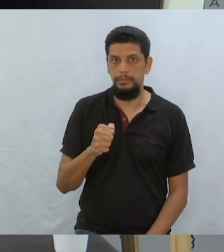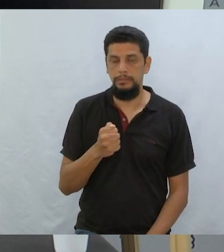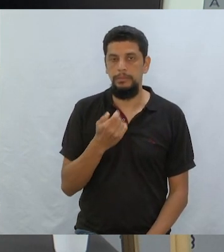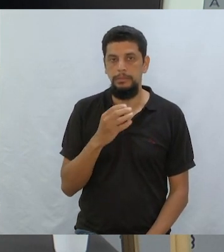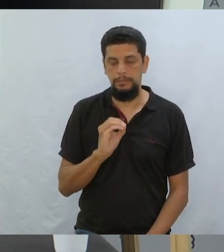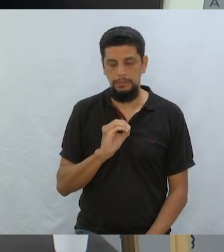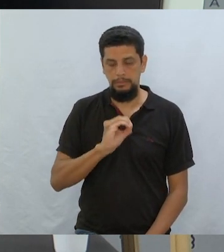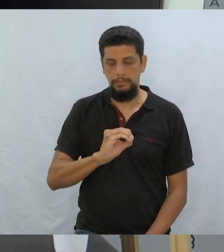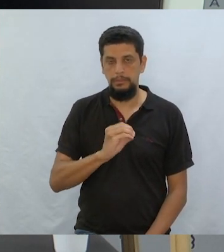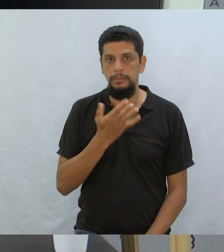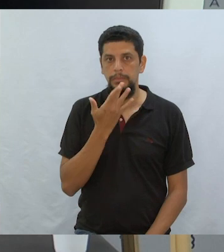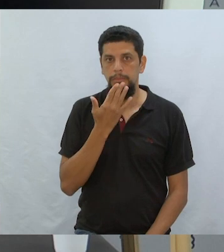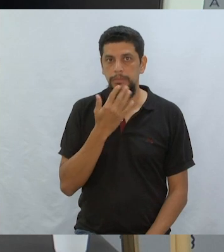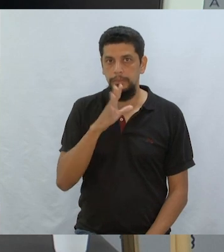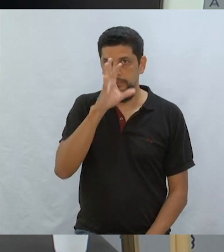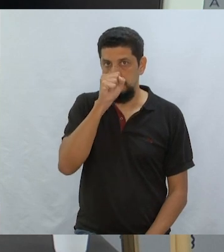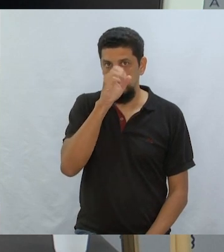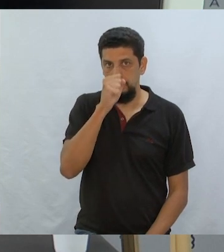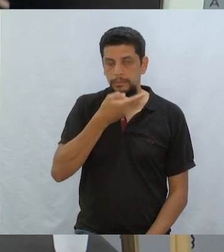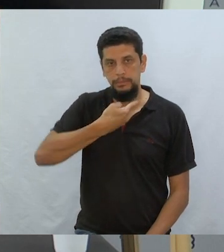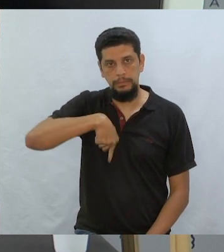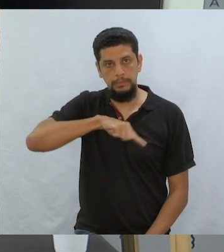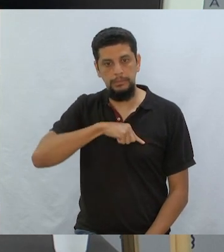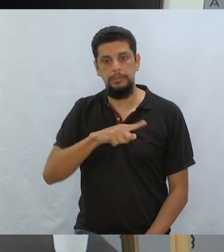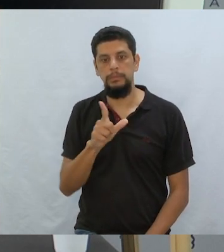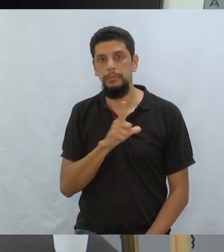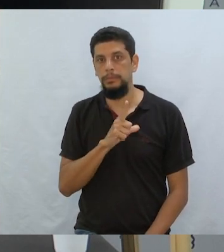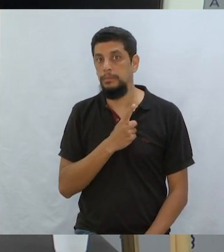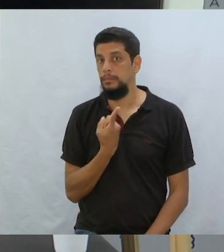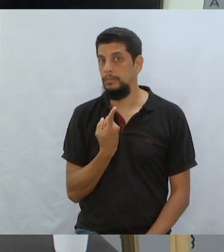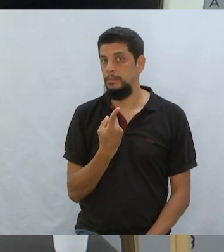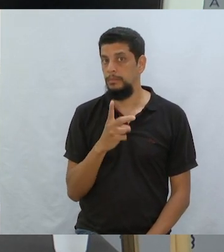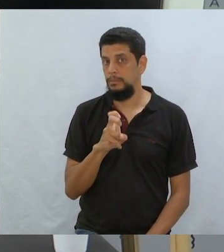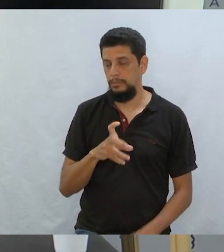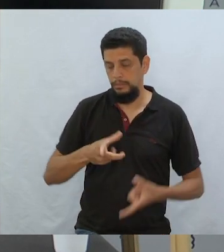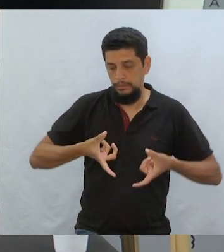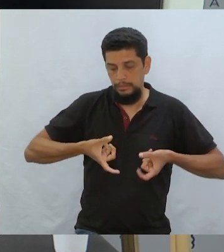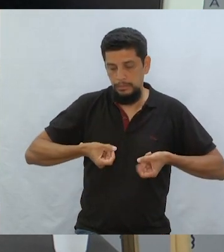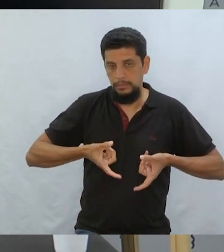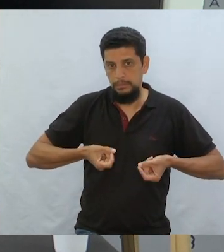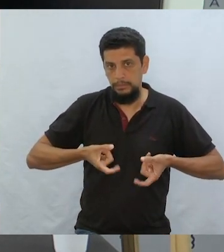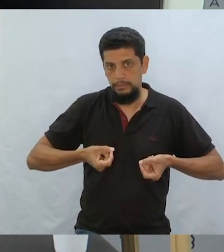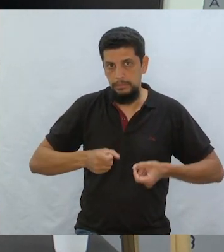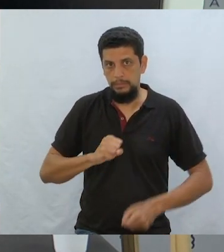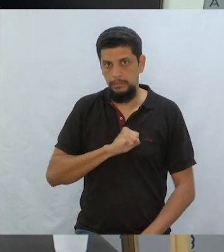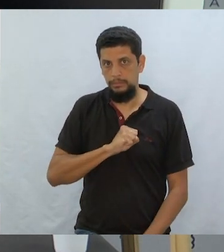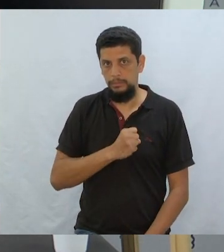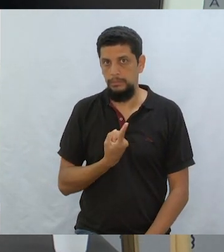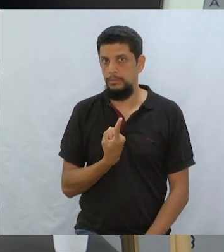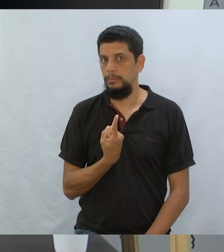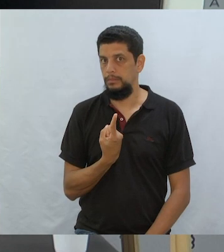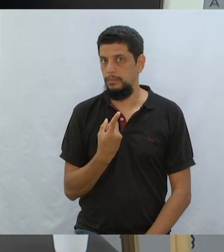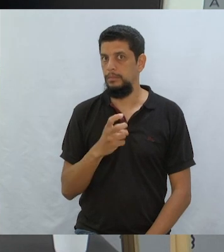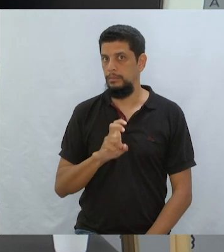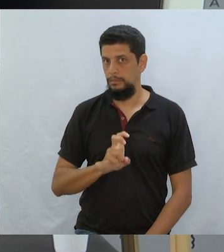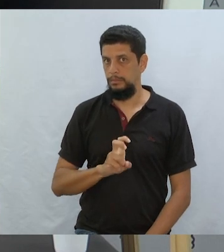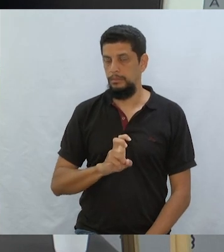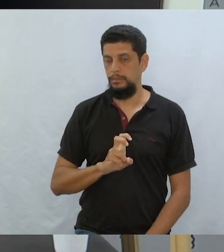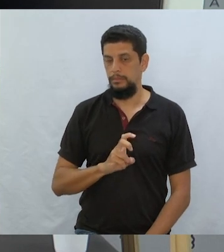com a bolinha laranja. E nós temos 15 grampos. O número 15 está